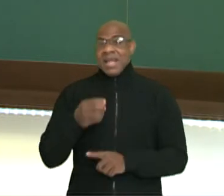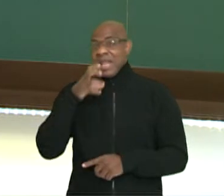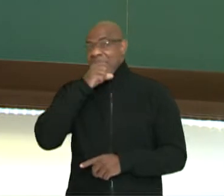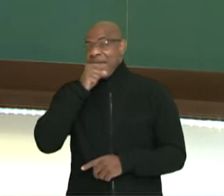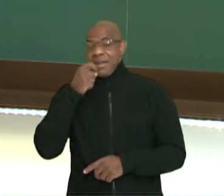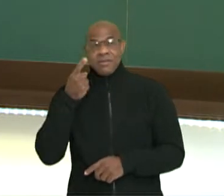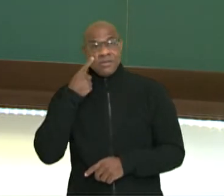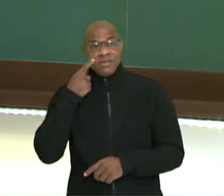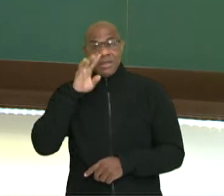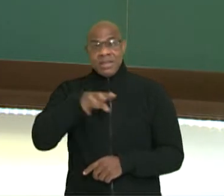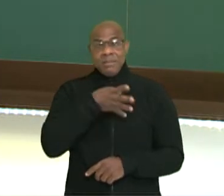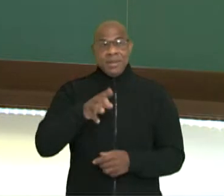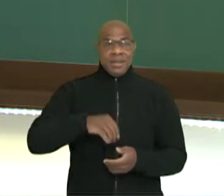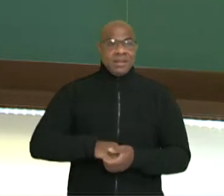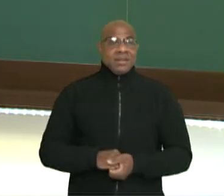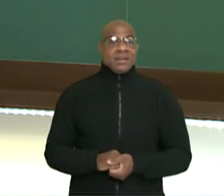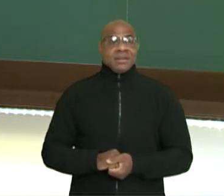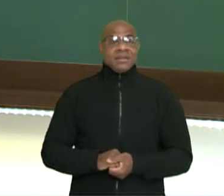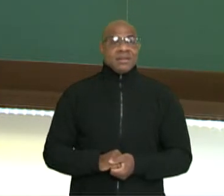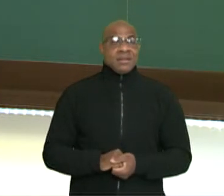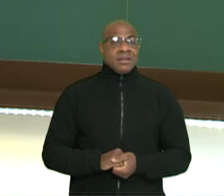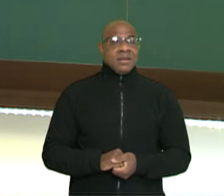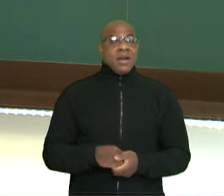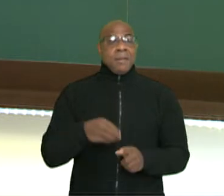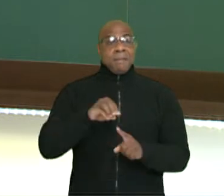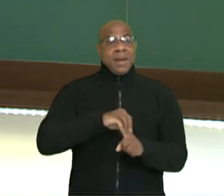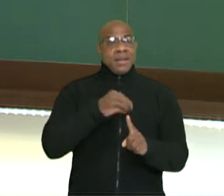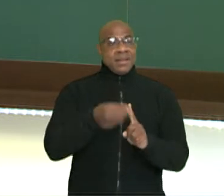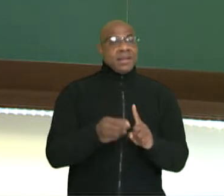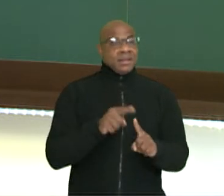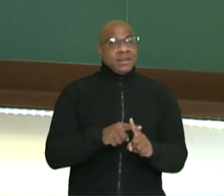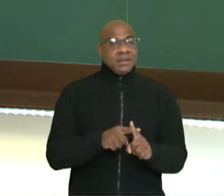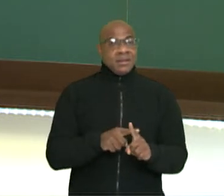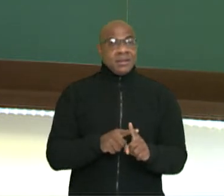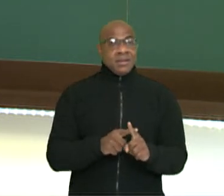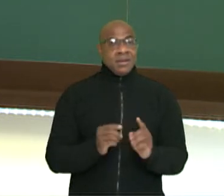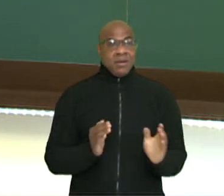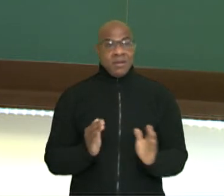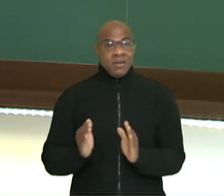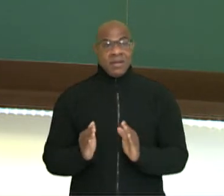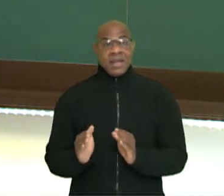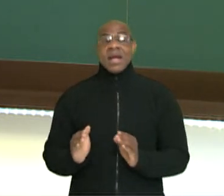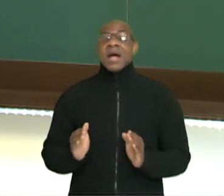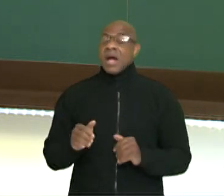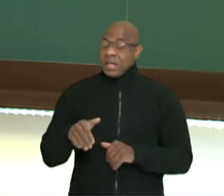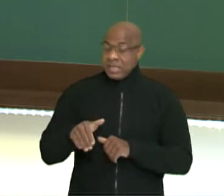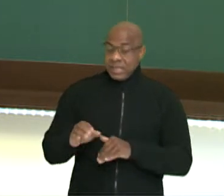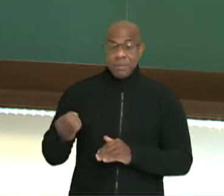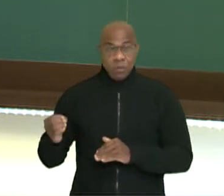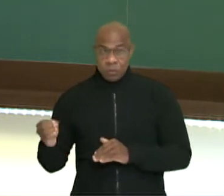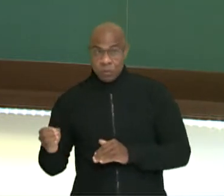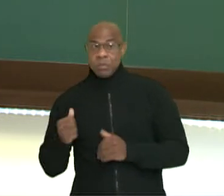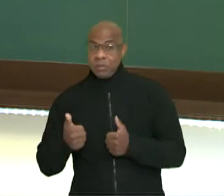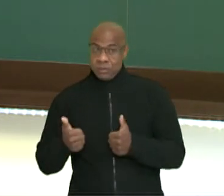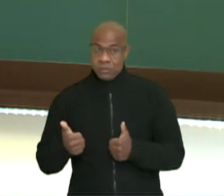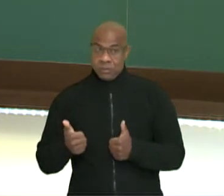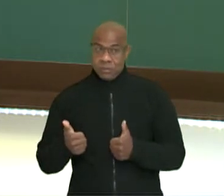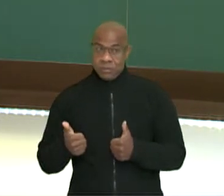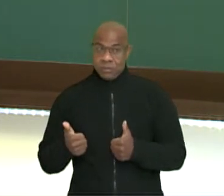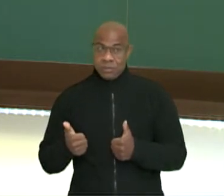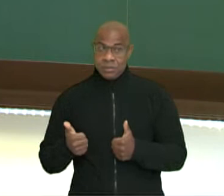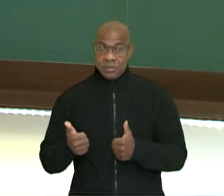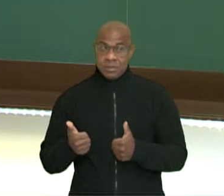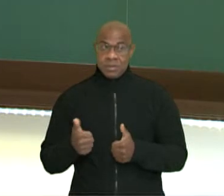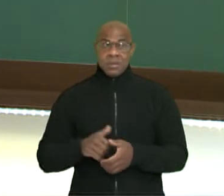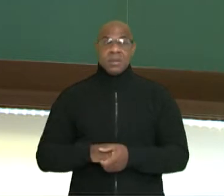Vamos olhar lá a tabela? Banana e laranja. Banana, cadê? Está aqui, setembro e outubro. Não é